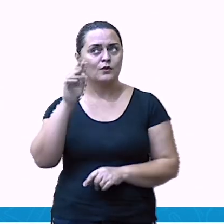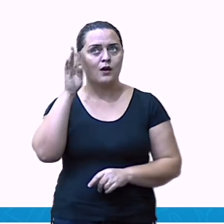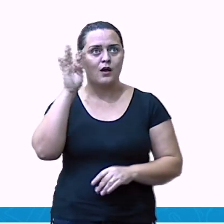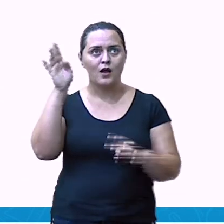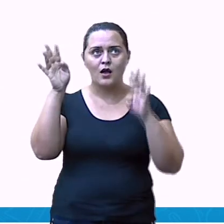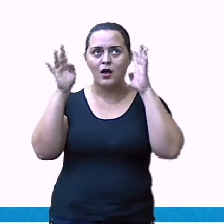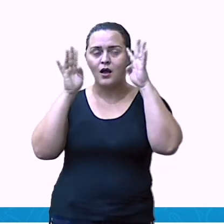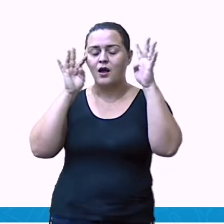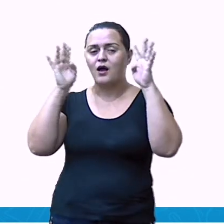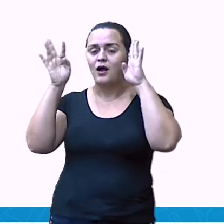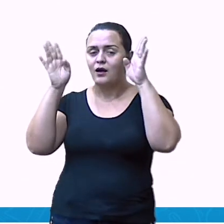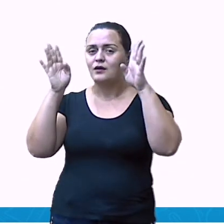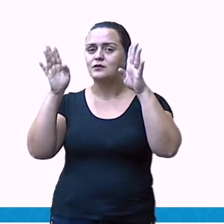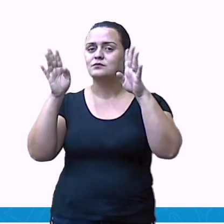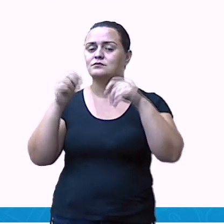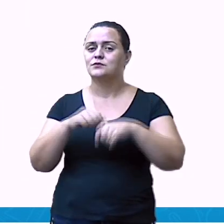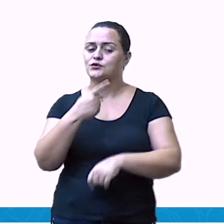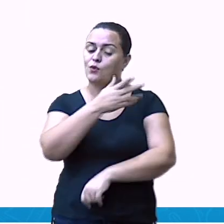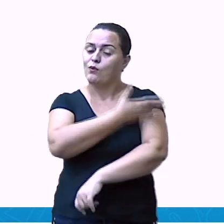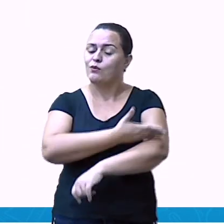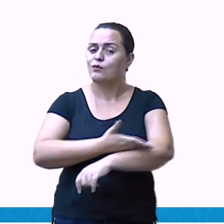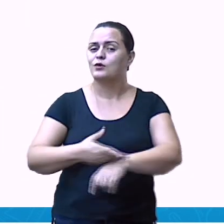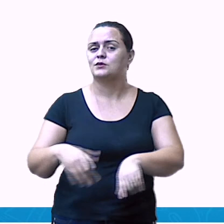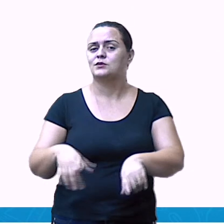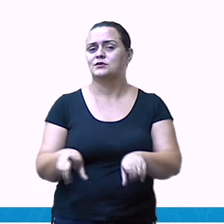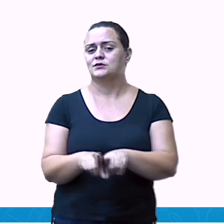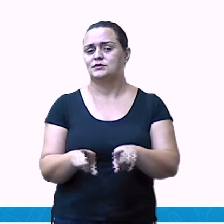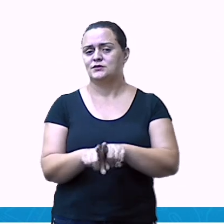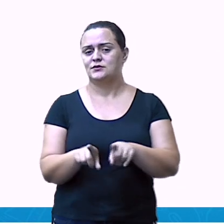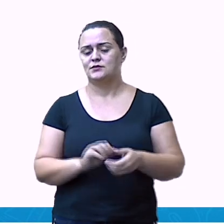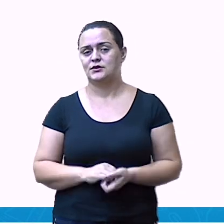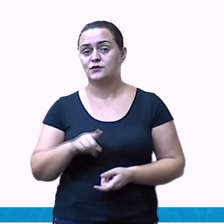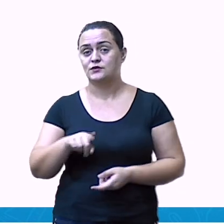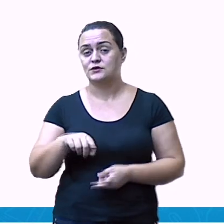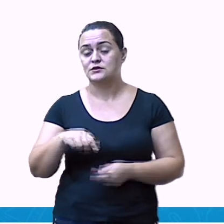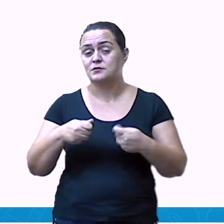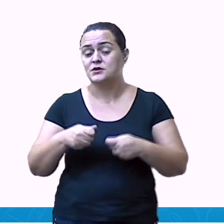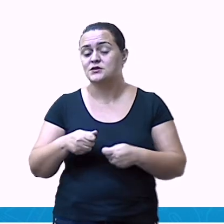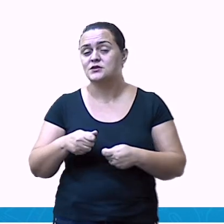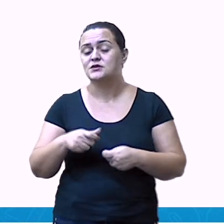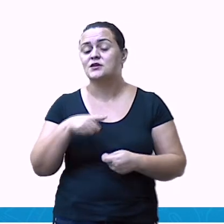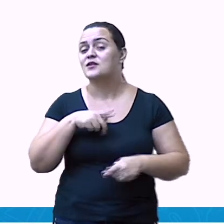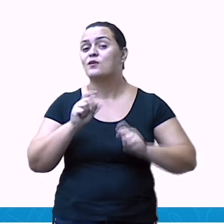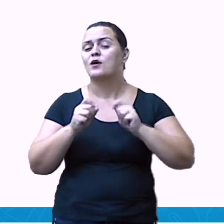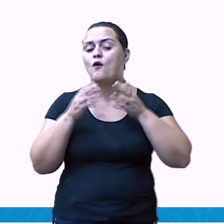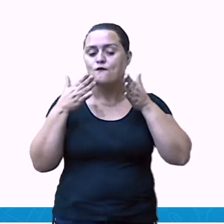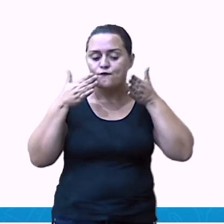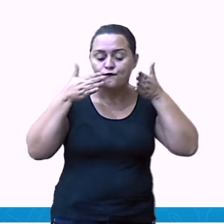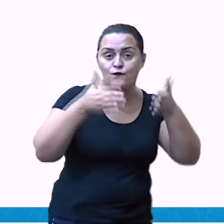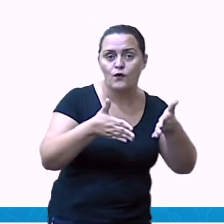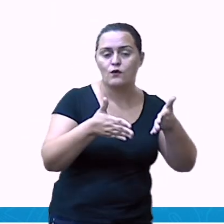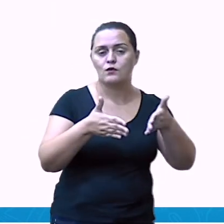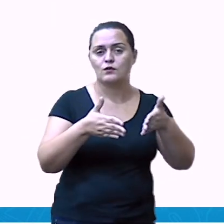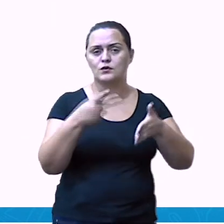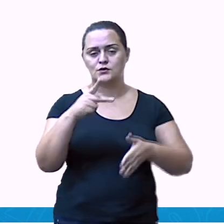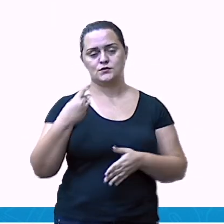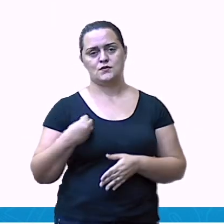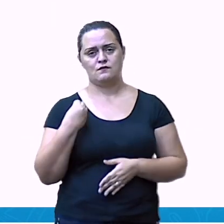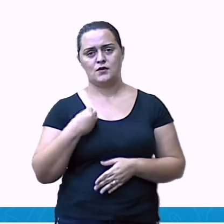hábitos. Foque na vida que você quer ter. Compreenda o que é